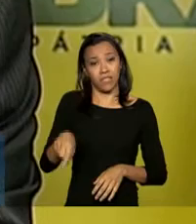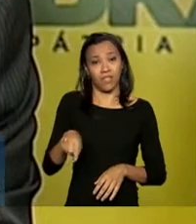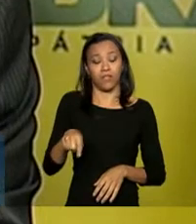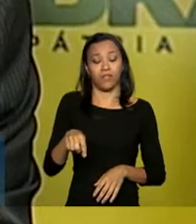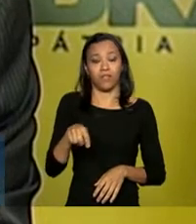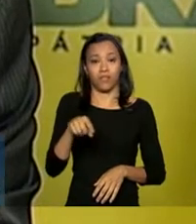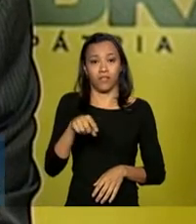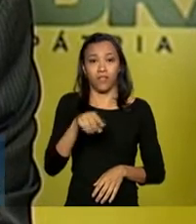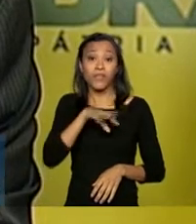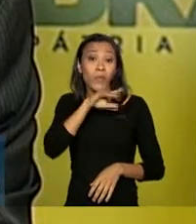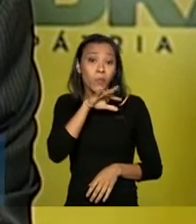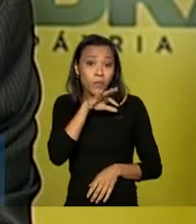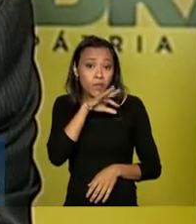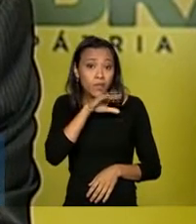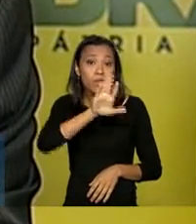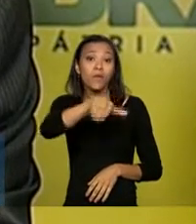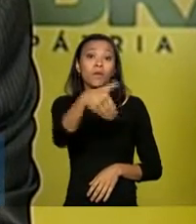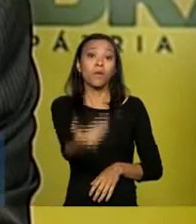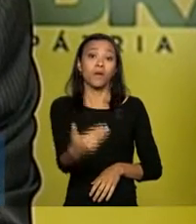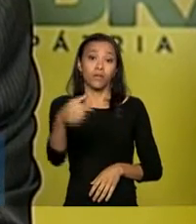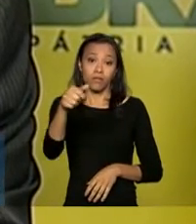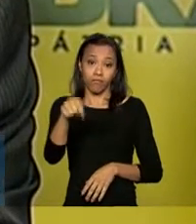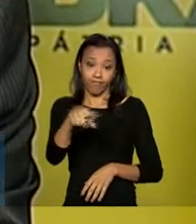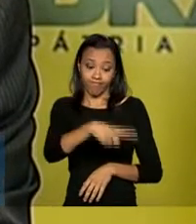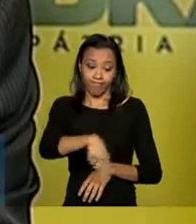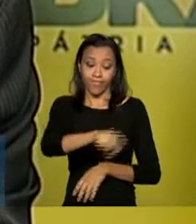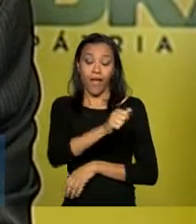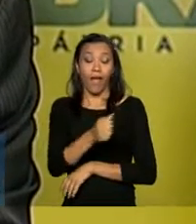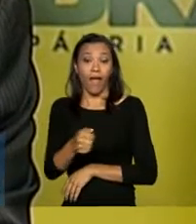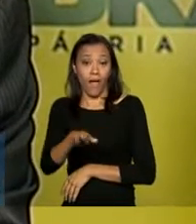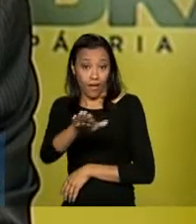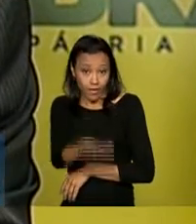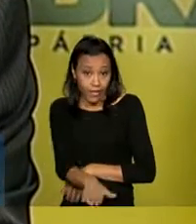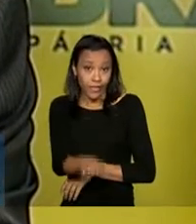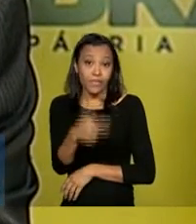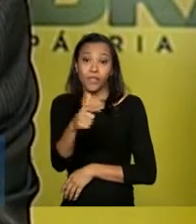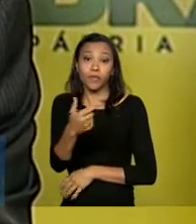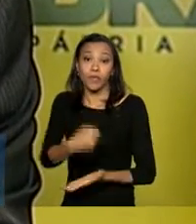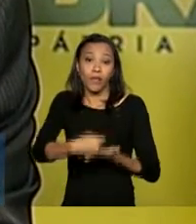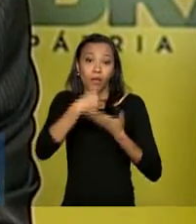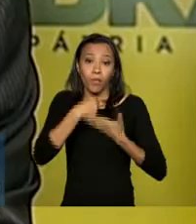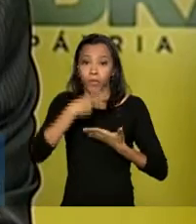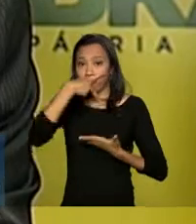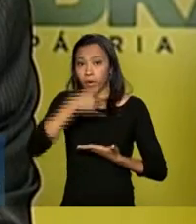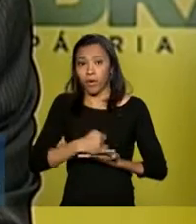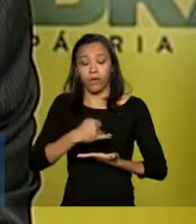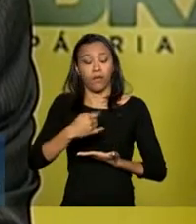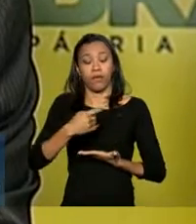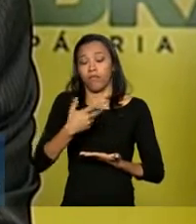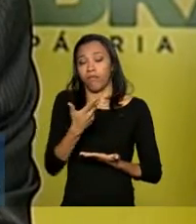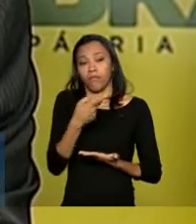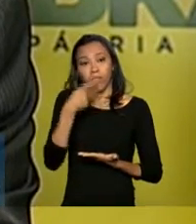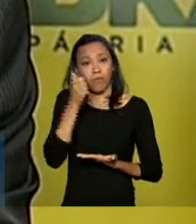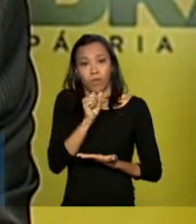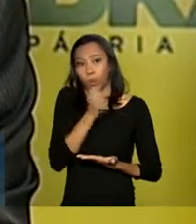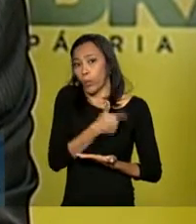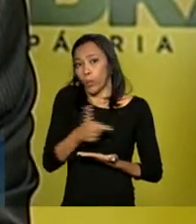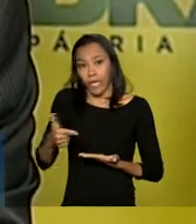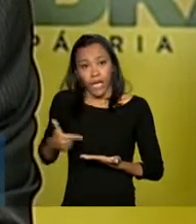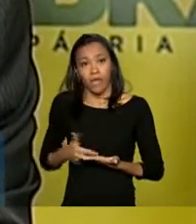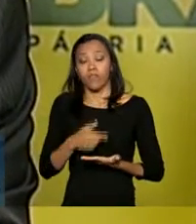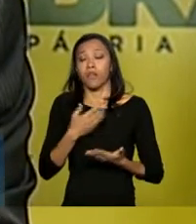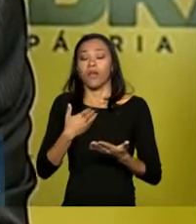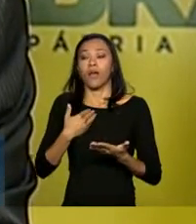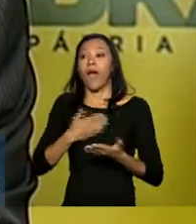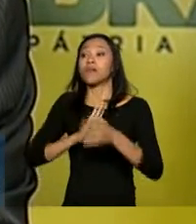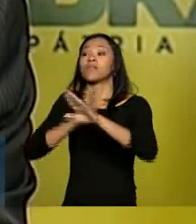quando a criança que não teve atenção do pai, que não teve apoio do pai, que não teve acesso a bens culturais,